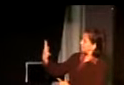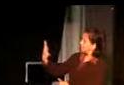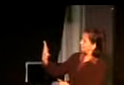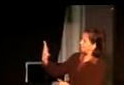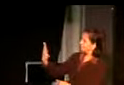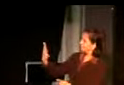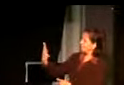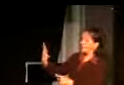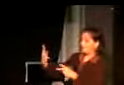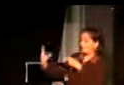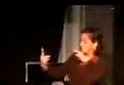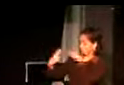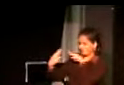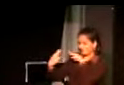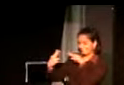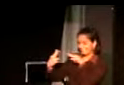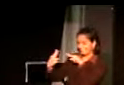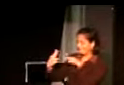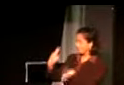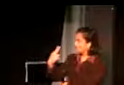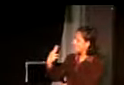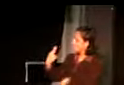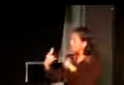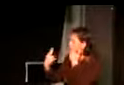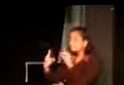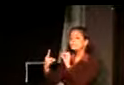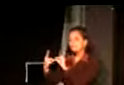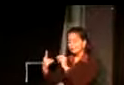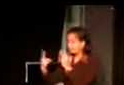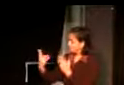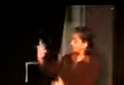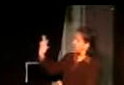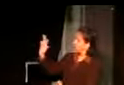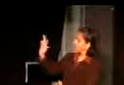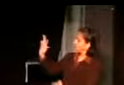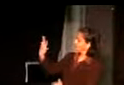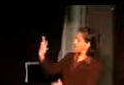olhar se nos olhos o que é que você vê